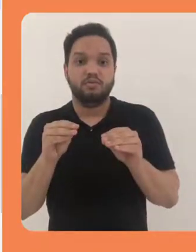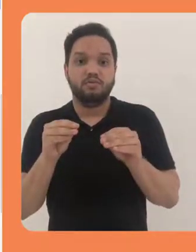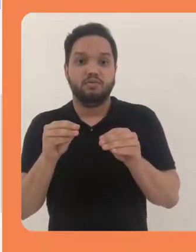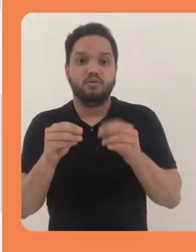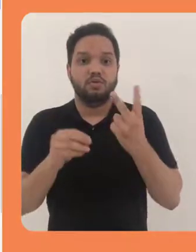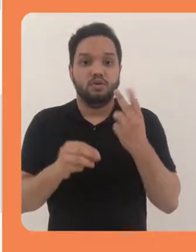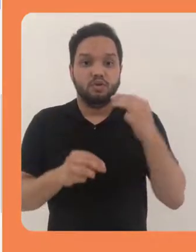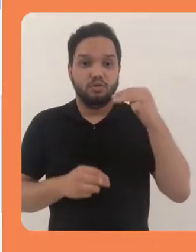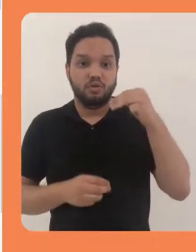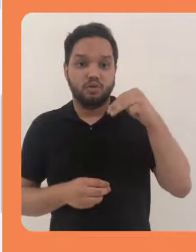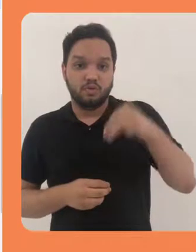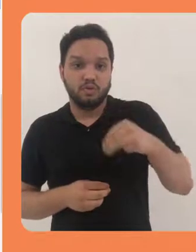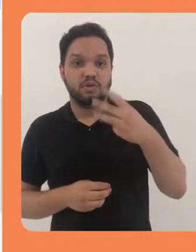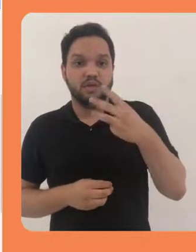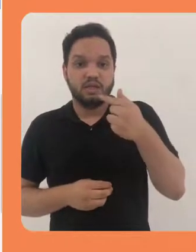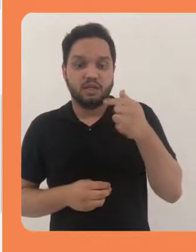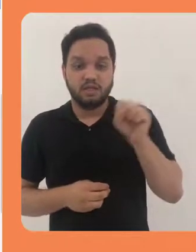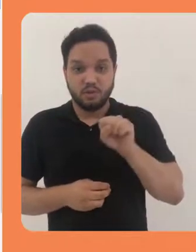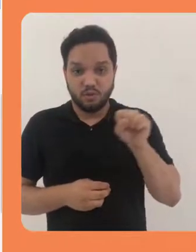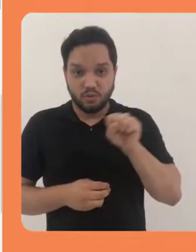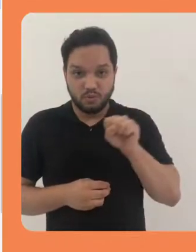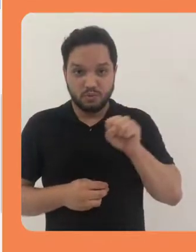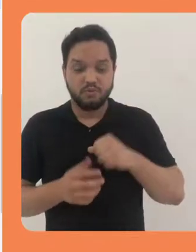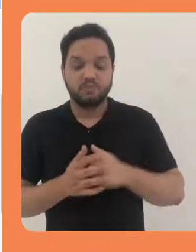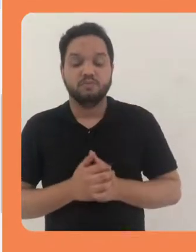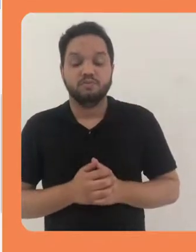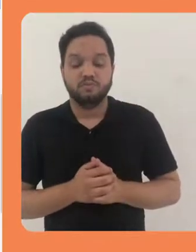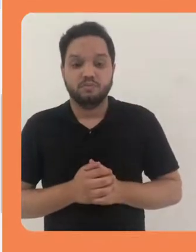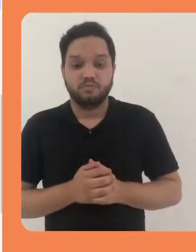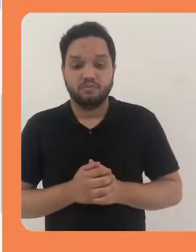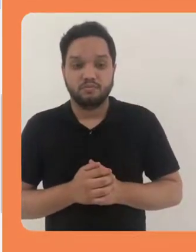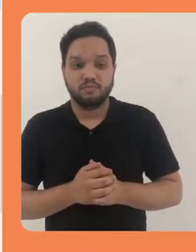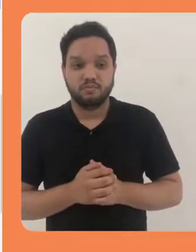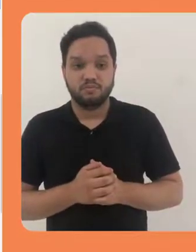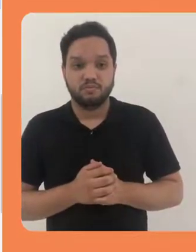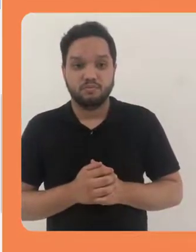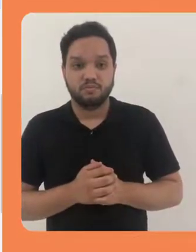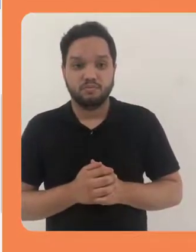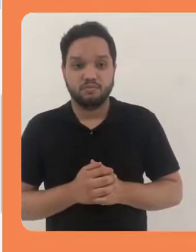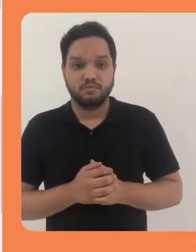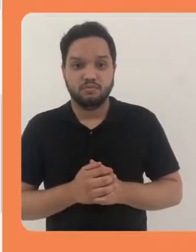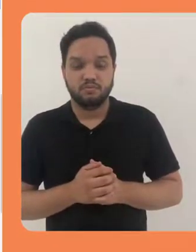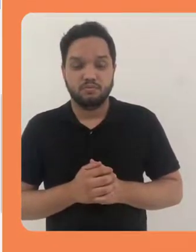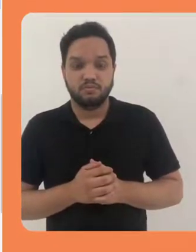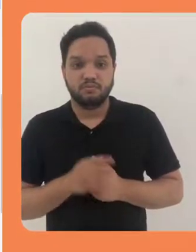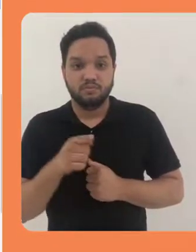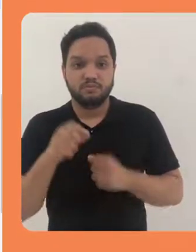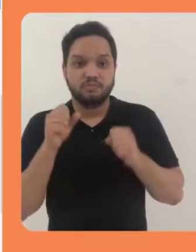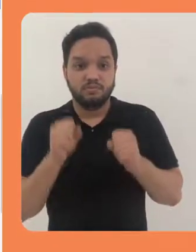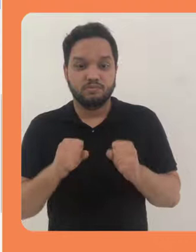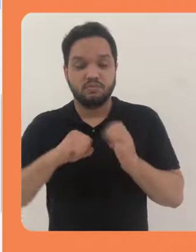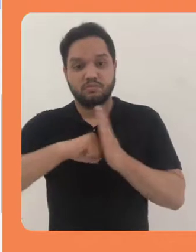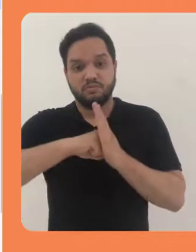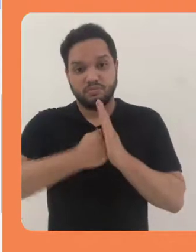futuro ou no passado Então vamos colocar aqui que ele vai para dois minutos e 37 segundos